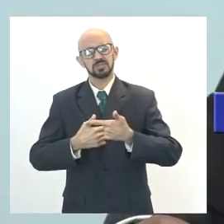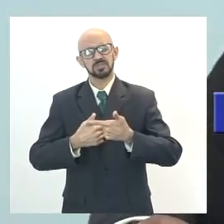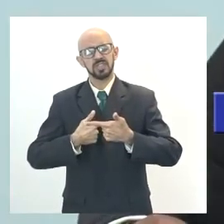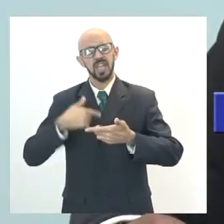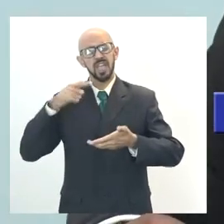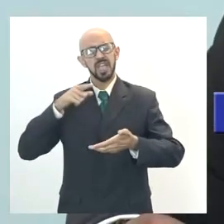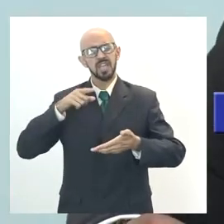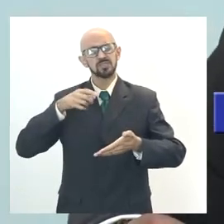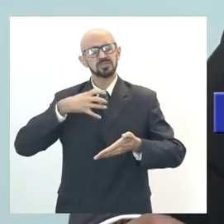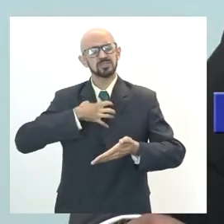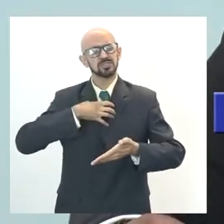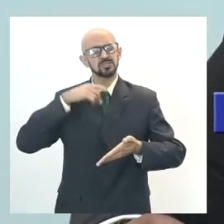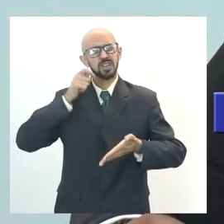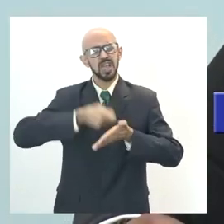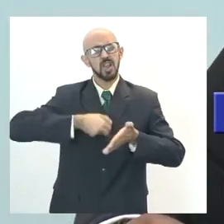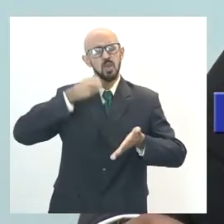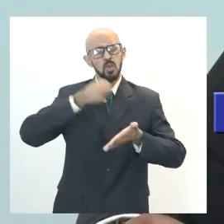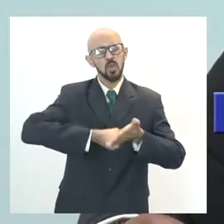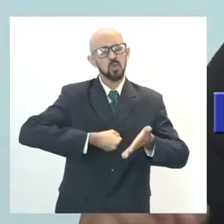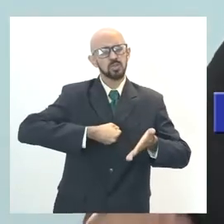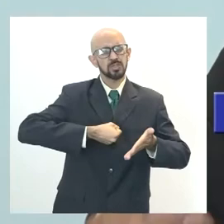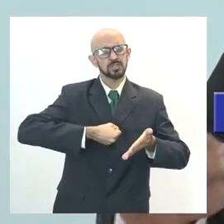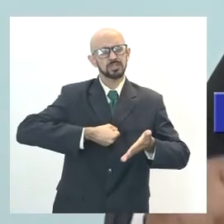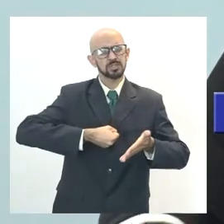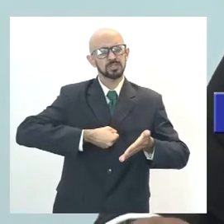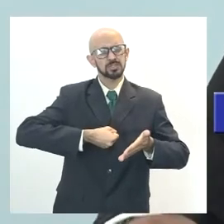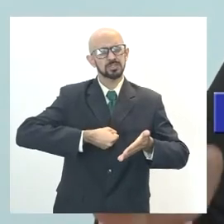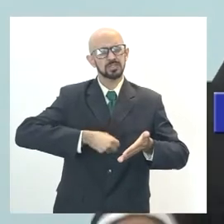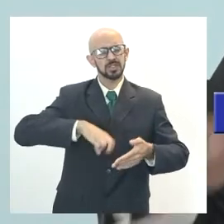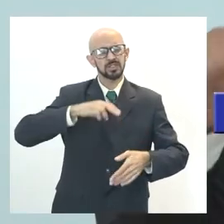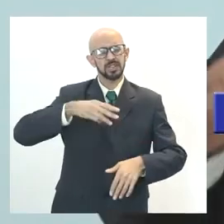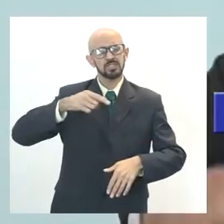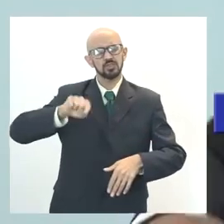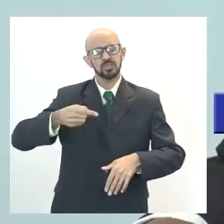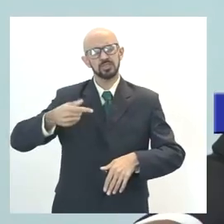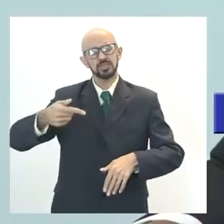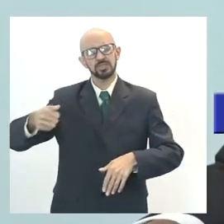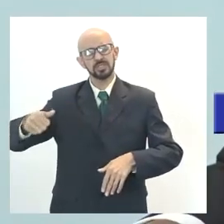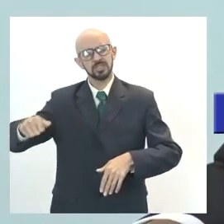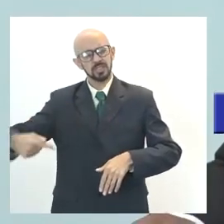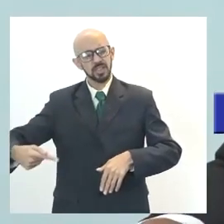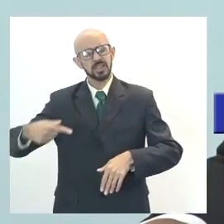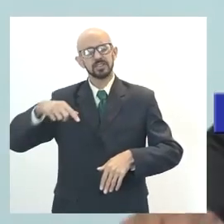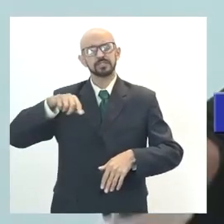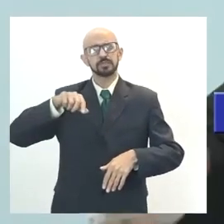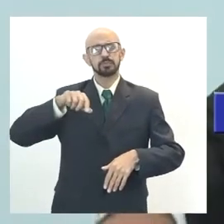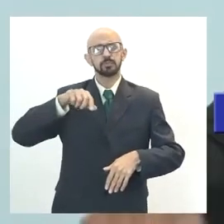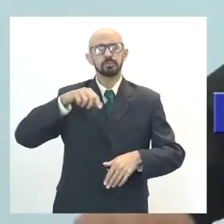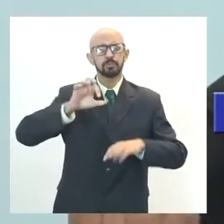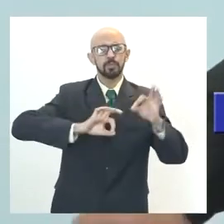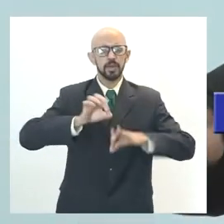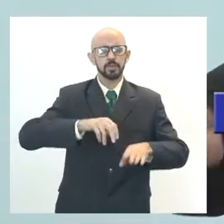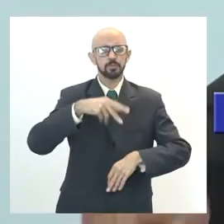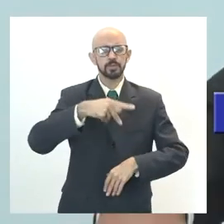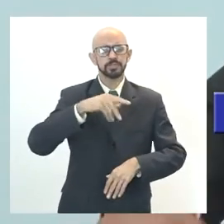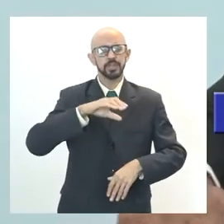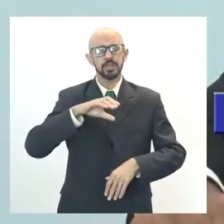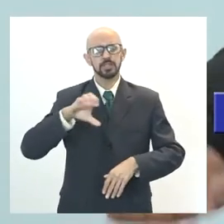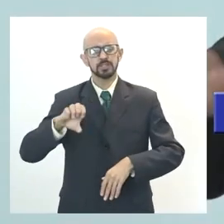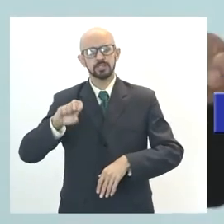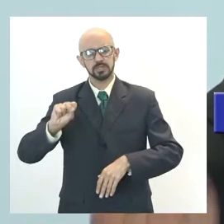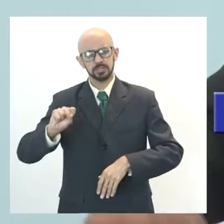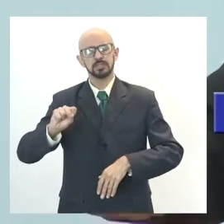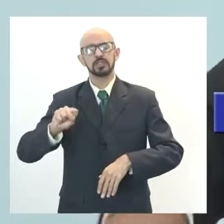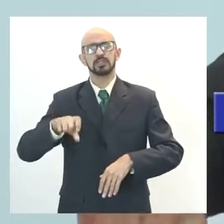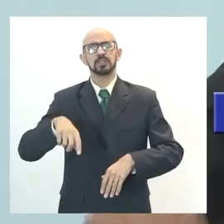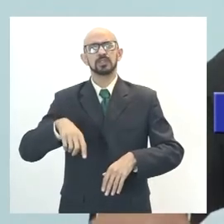lutas escreve sabe disso 3,17 quando tccs 28,36 por cento e isso tudo tá ligado à